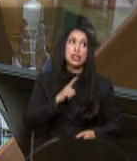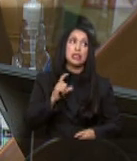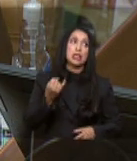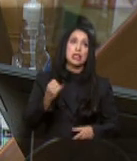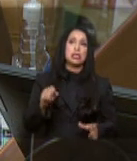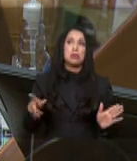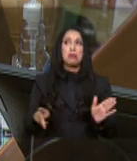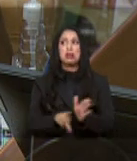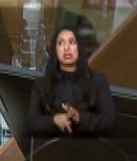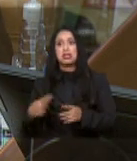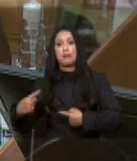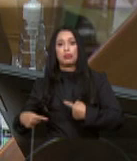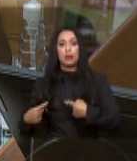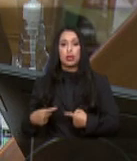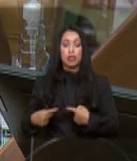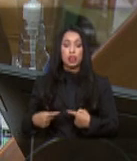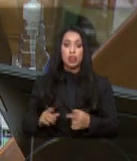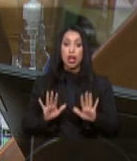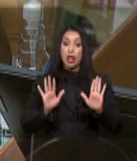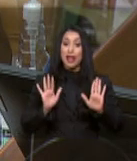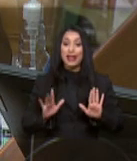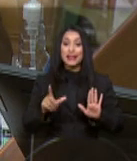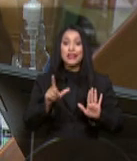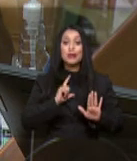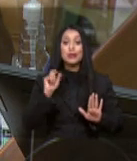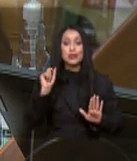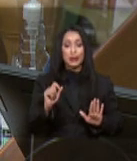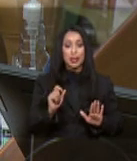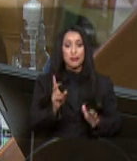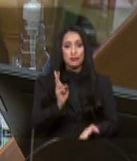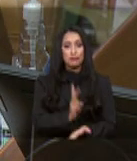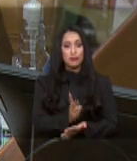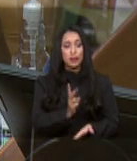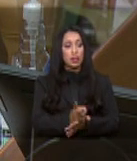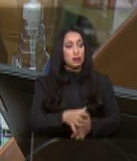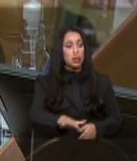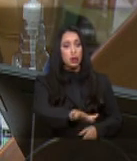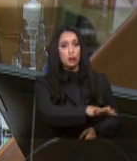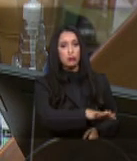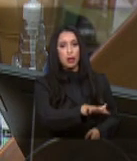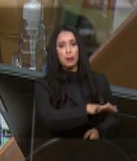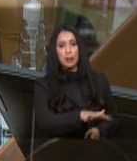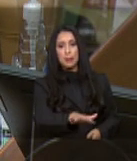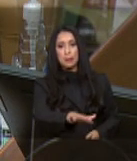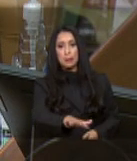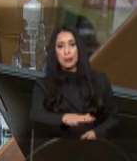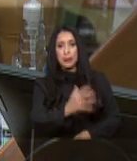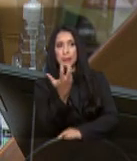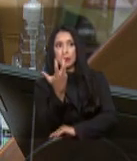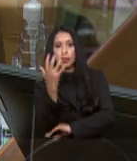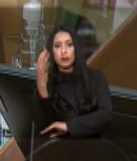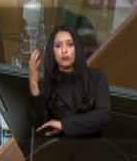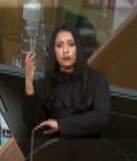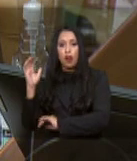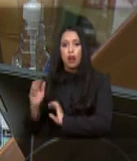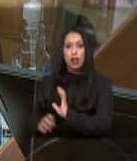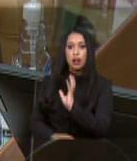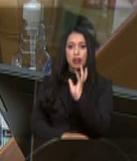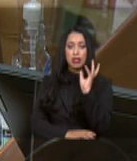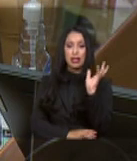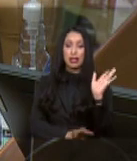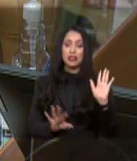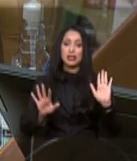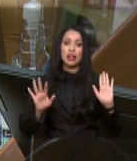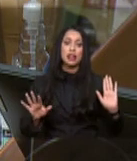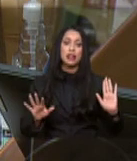política ou não, é que nós temos a manutenção de espaços de florestas, não mais se